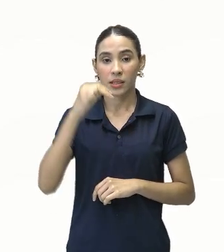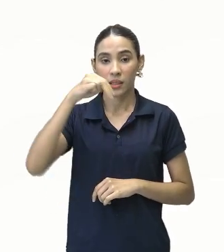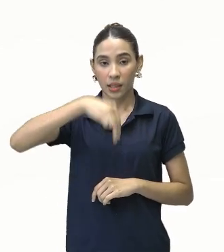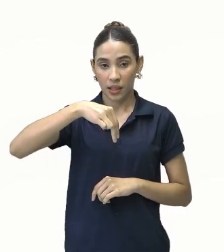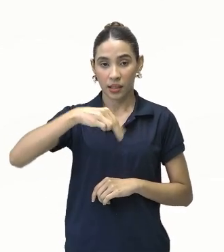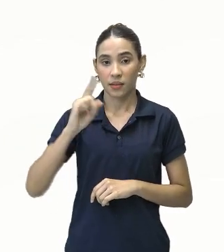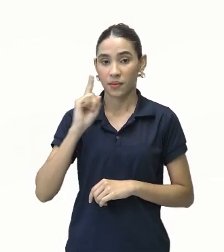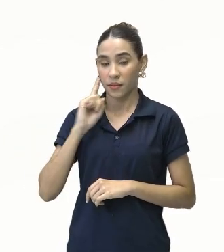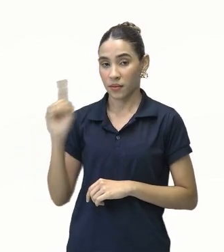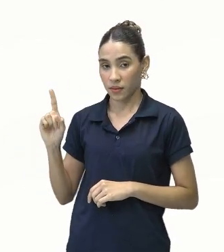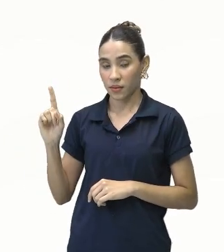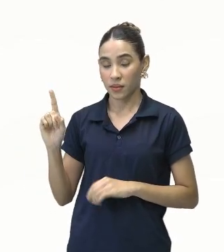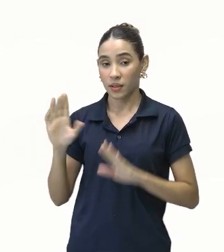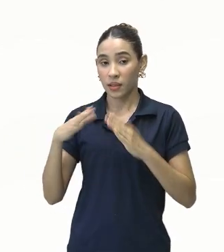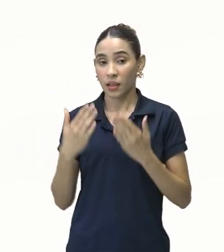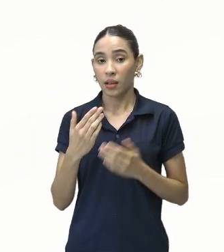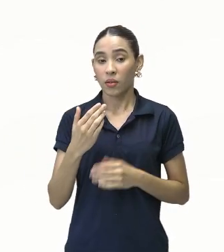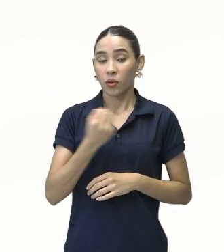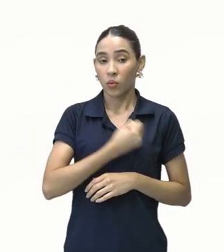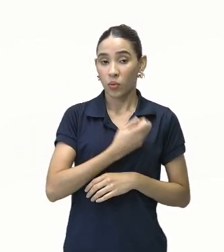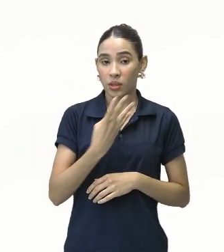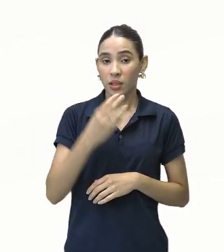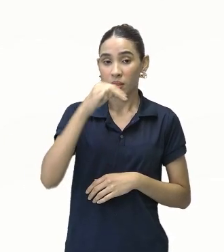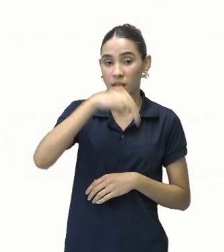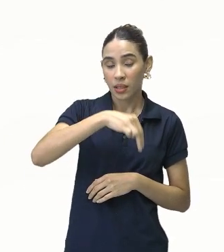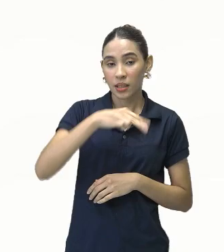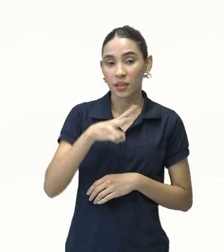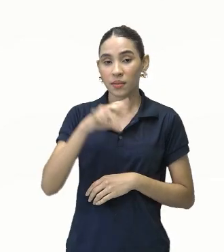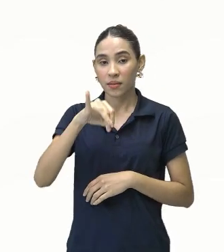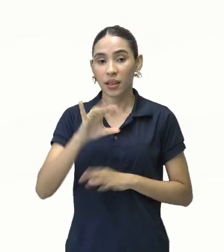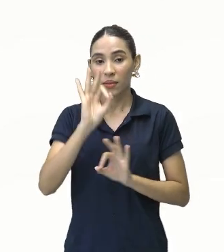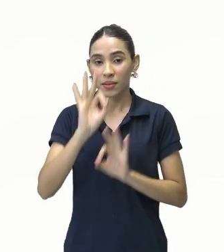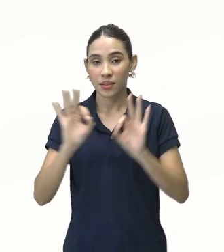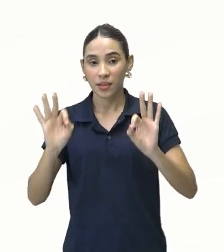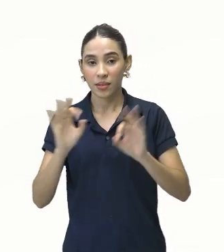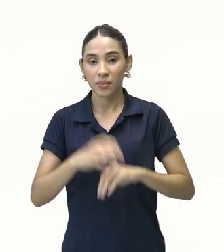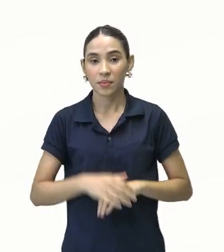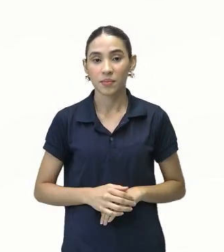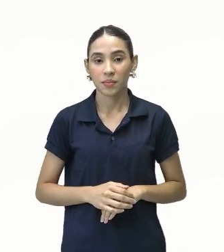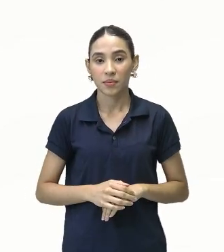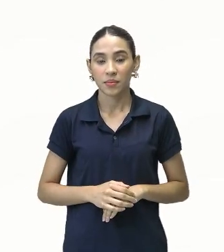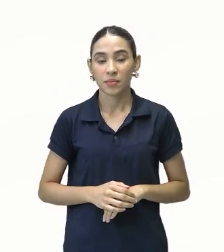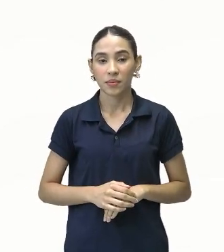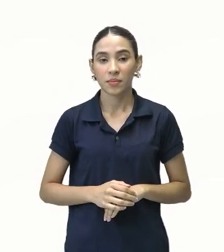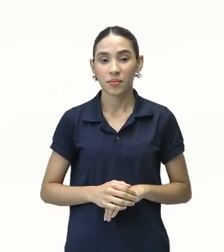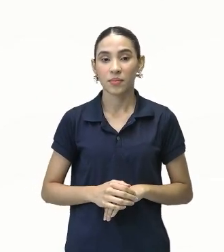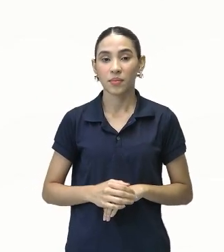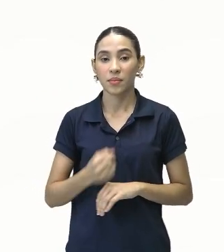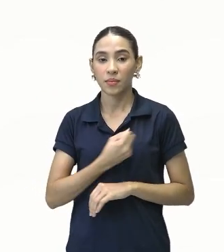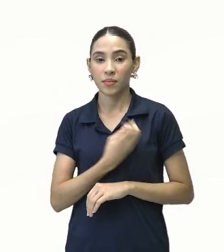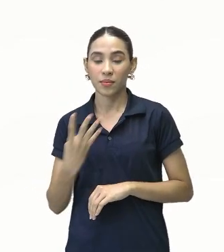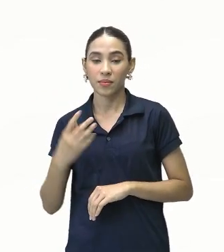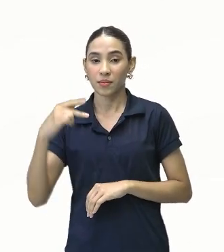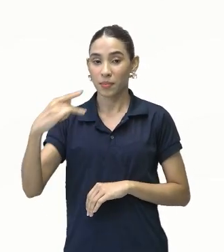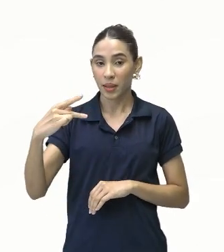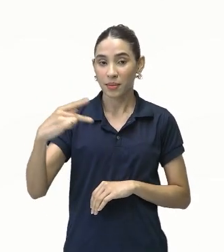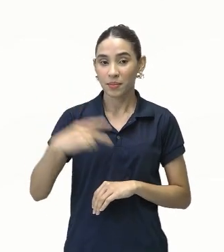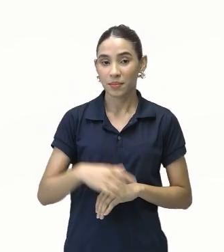N, e dessa quantidade N, nós iremos separar uma quantidade